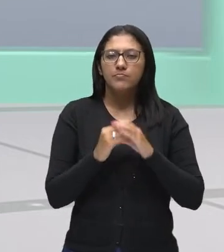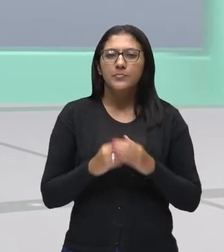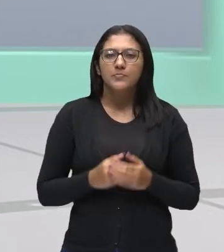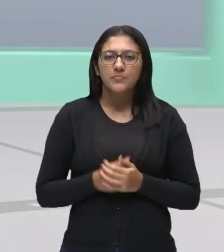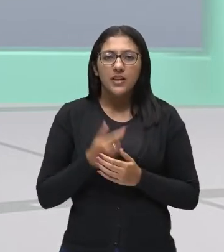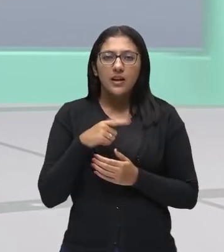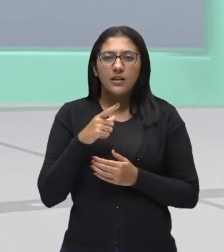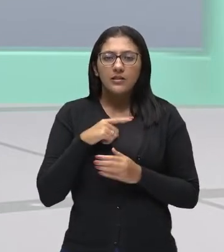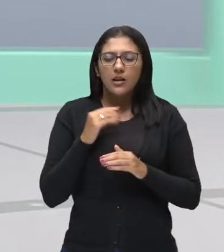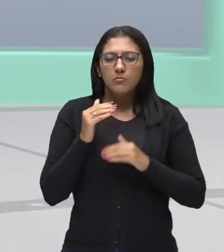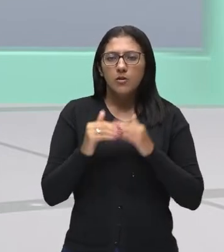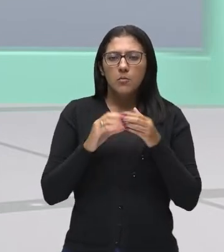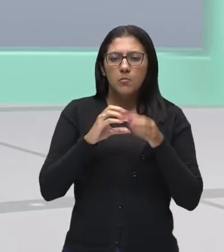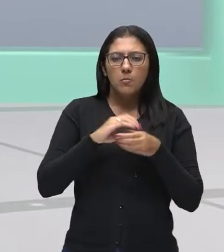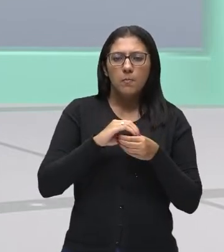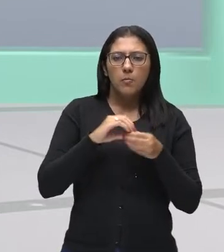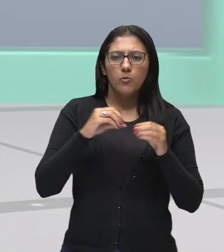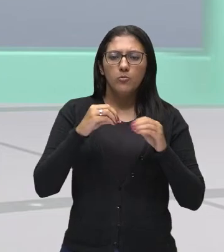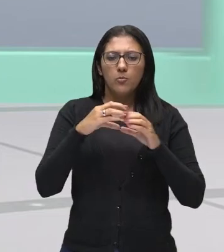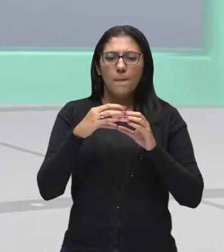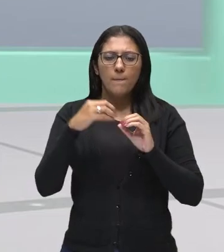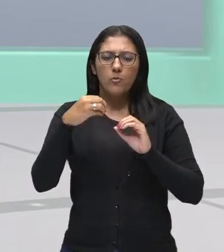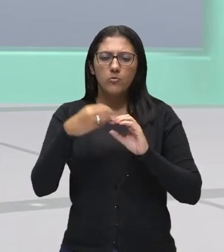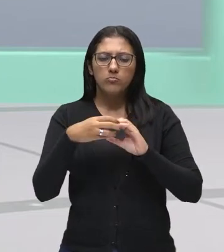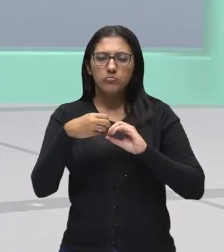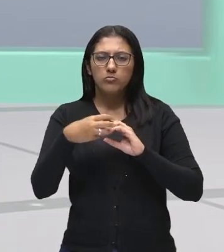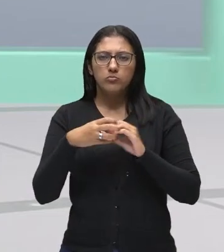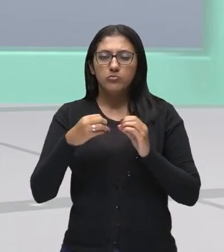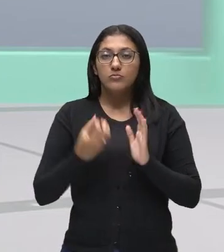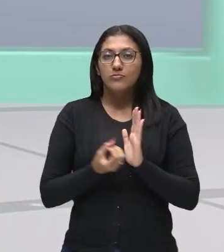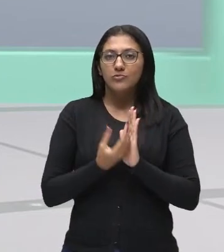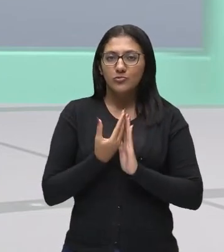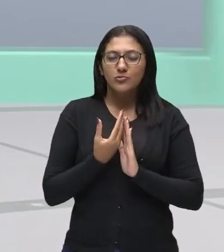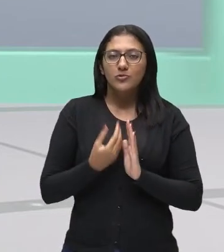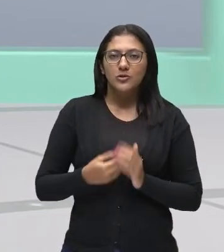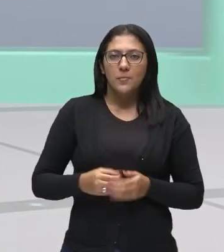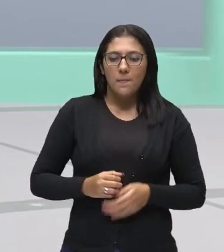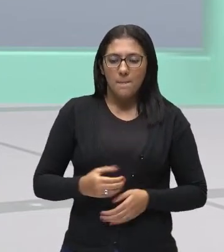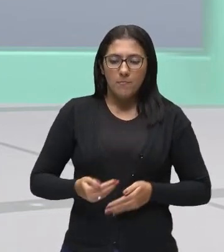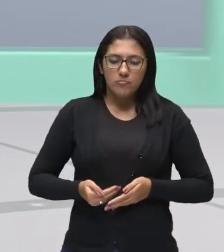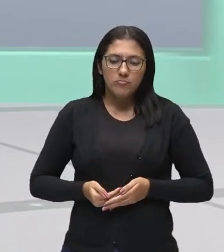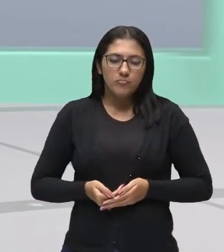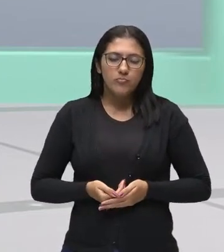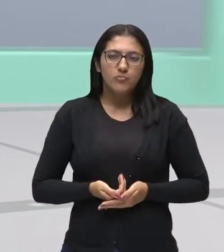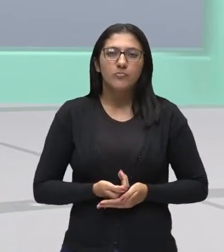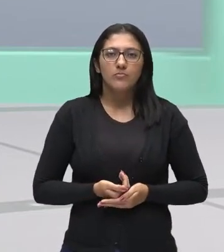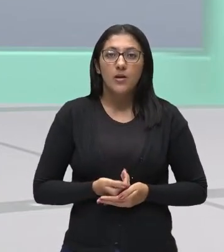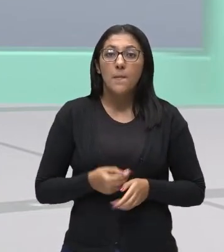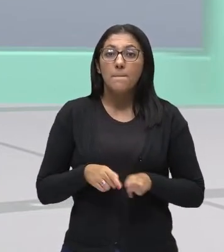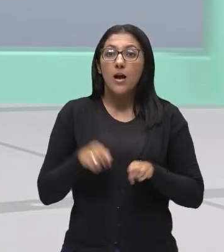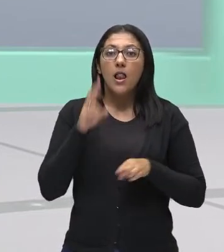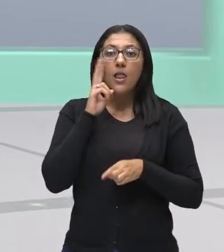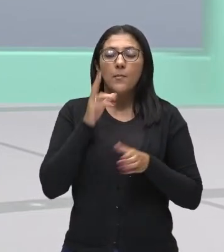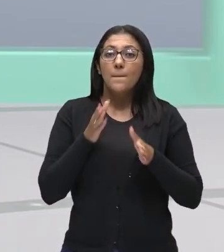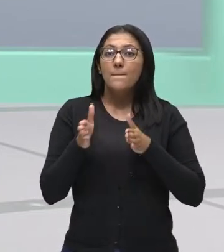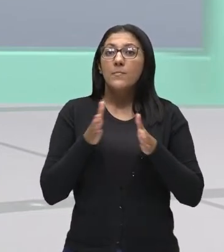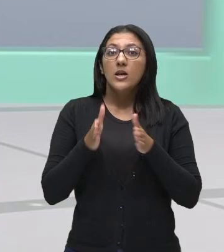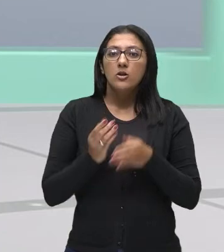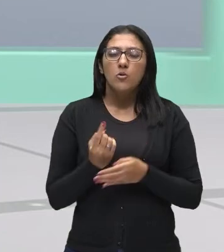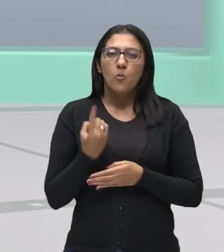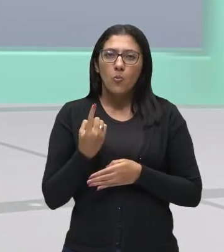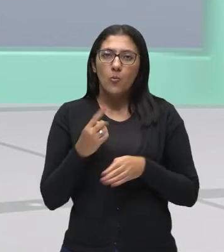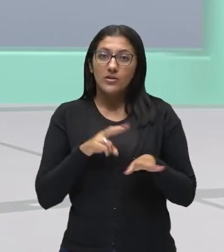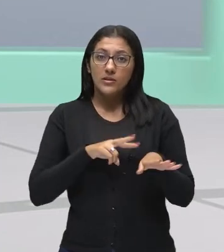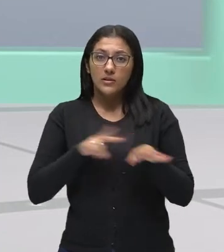ele vai começar a se dividir e aí vai formar o embrião. Mas lembra que o embrião é da primeira até a